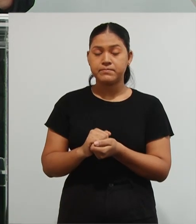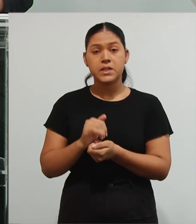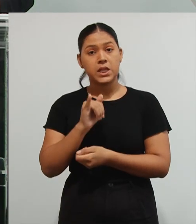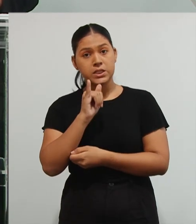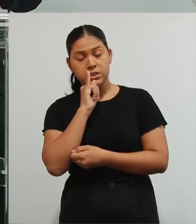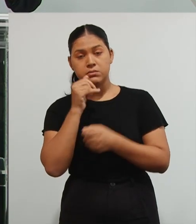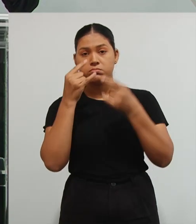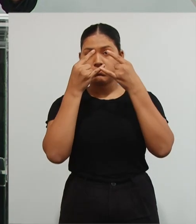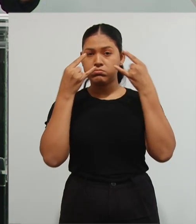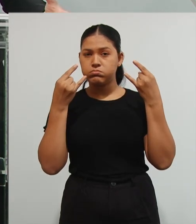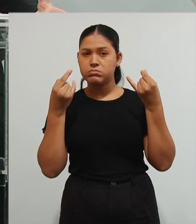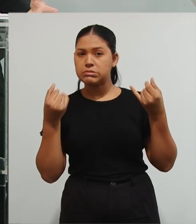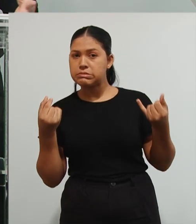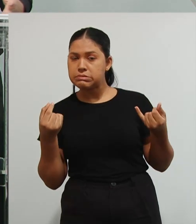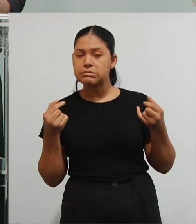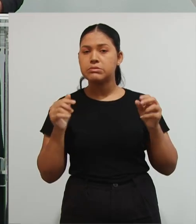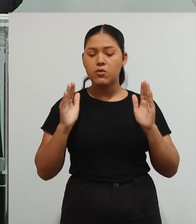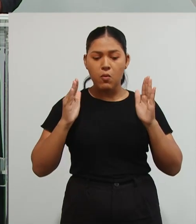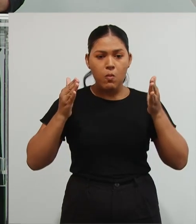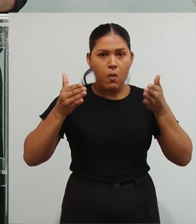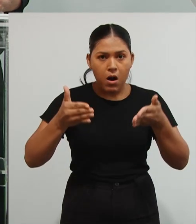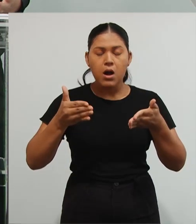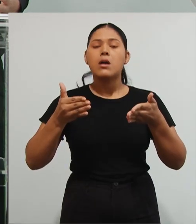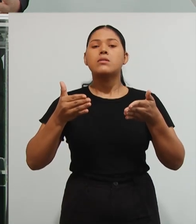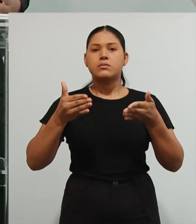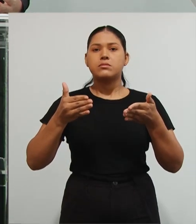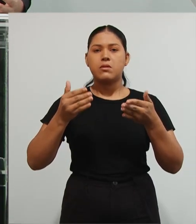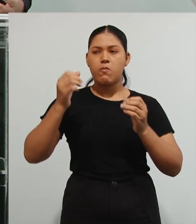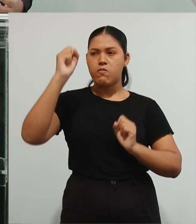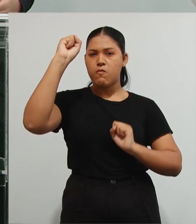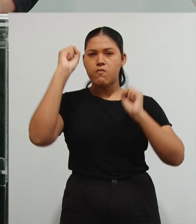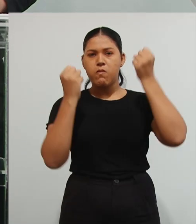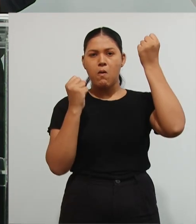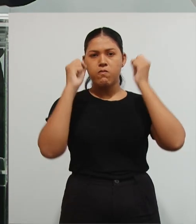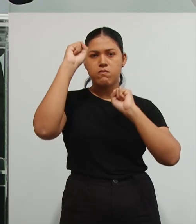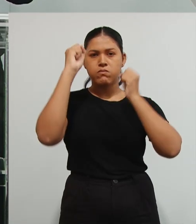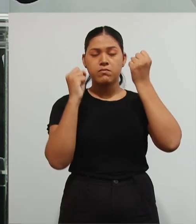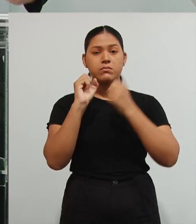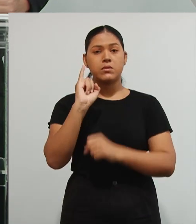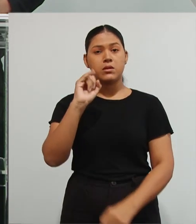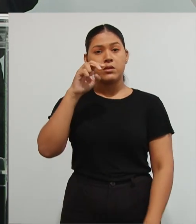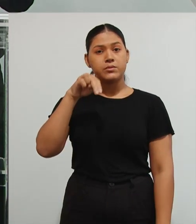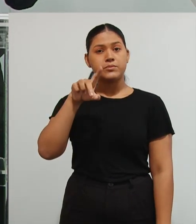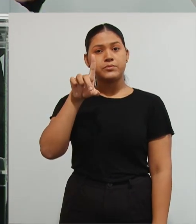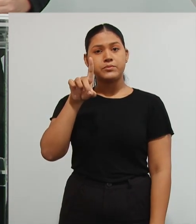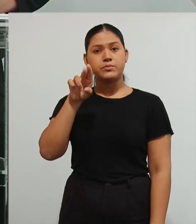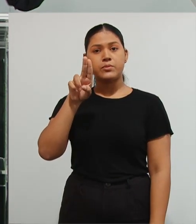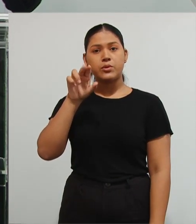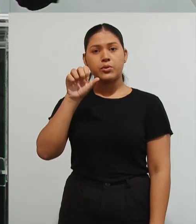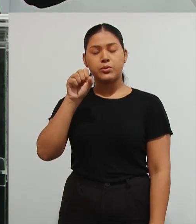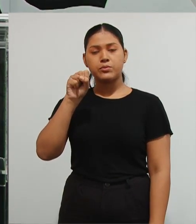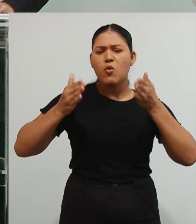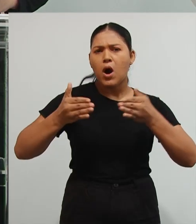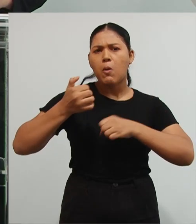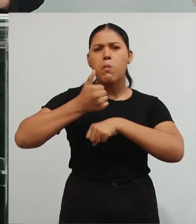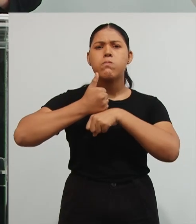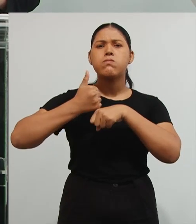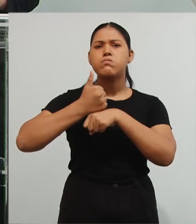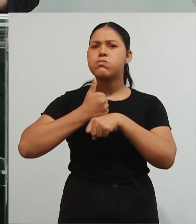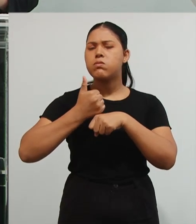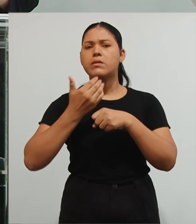ou uma grande produtividade nele por algumas outras questões. Por exemplo, alimentos, a gente fala de manter uma segurança